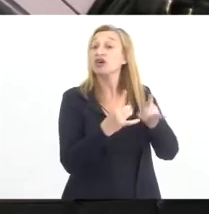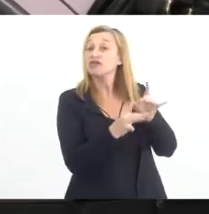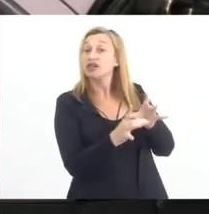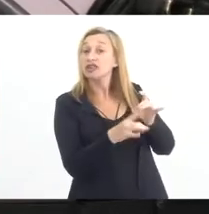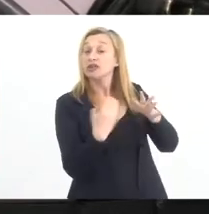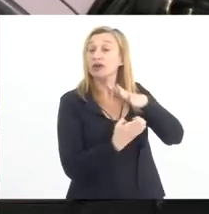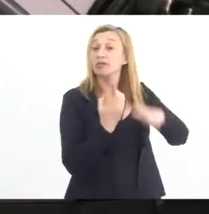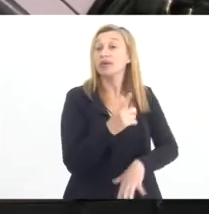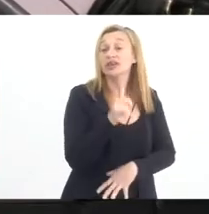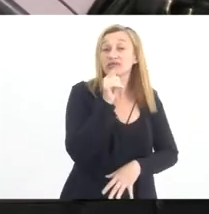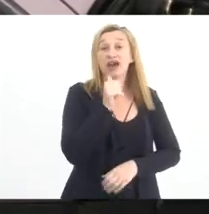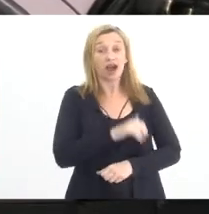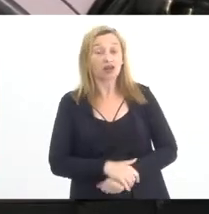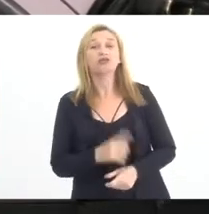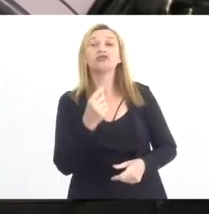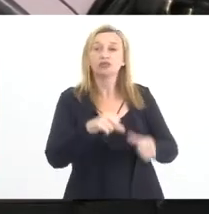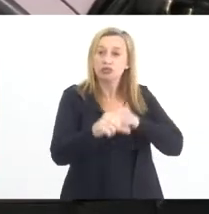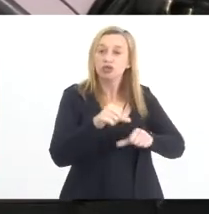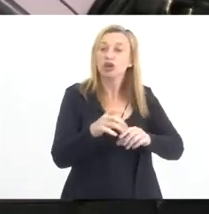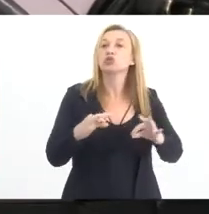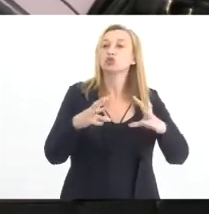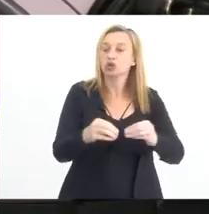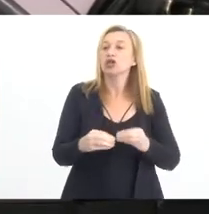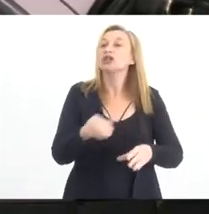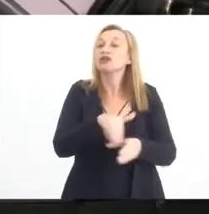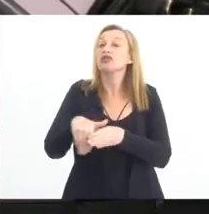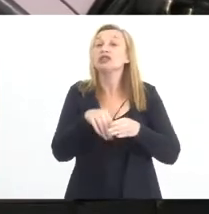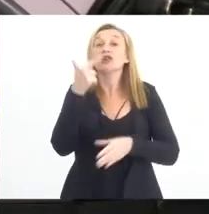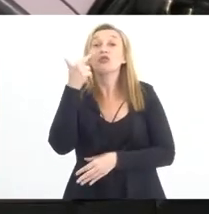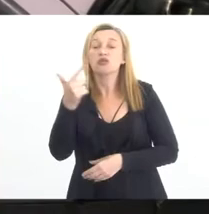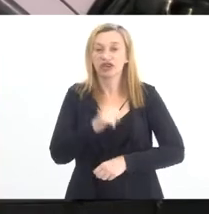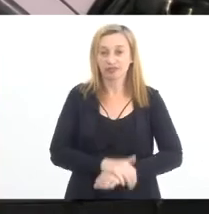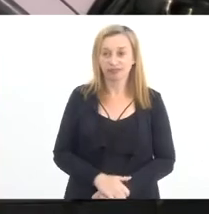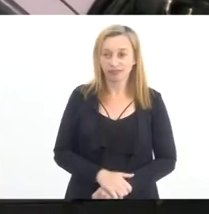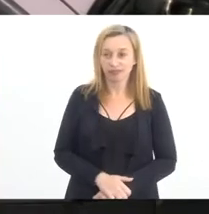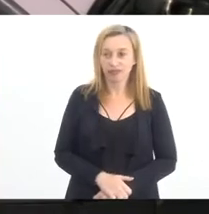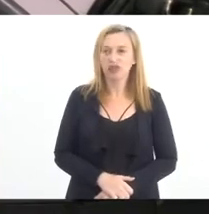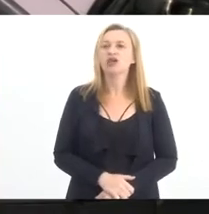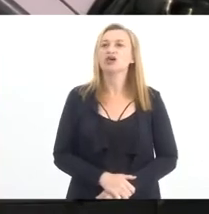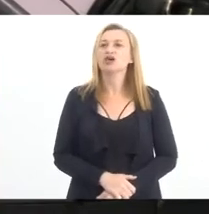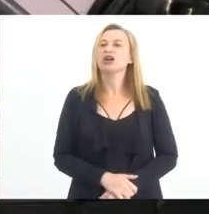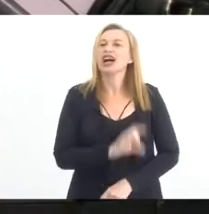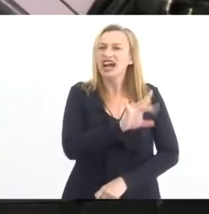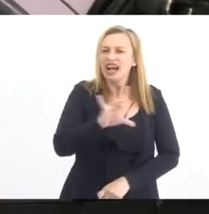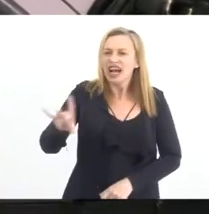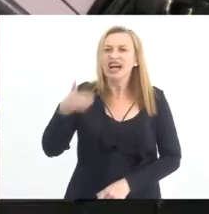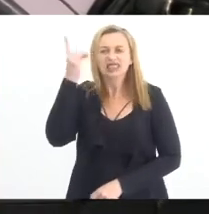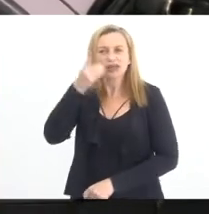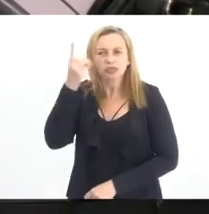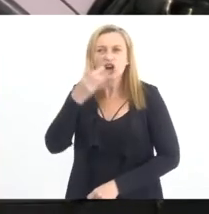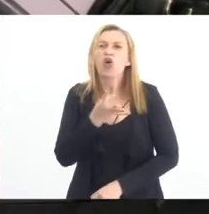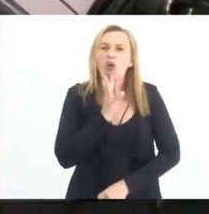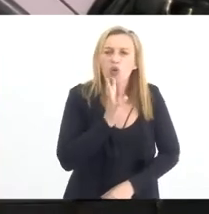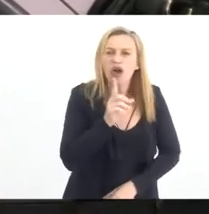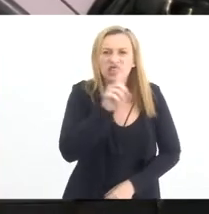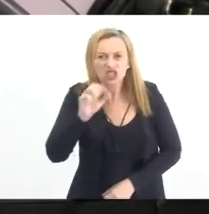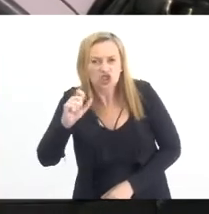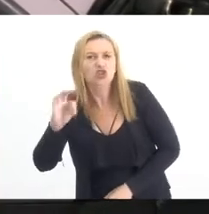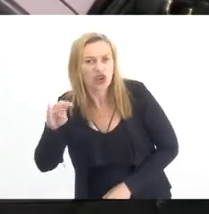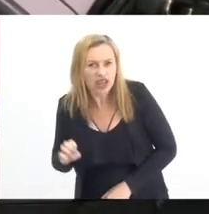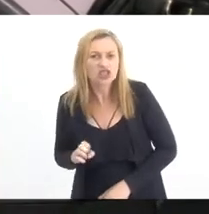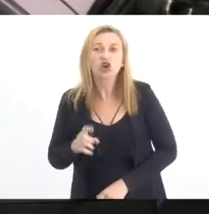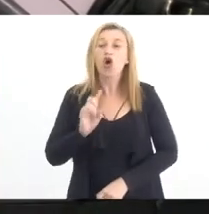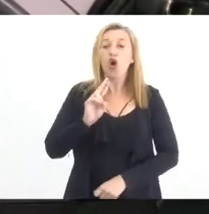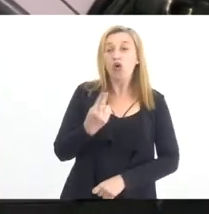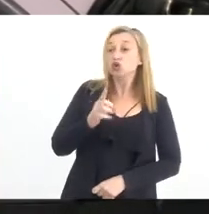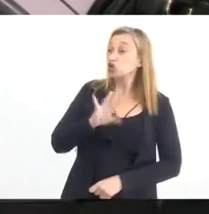esse quadro. Vamos reverter esse quadro. Na votação, nós vamos tentar reverter. Vou botar para cada deputado. Conhece a Zona Oeste ou você só